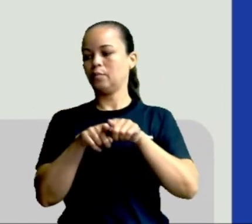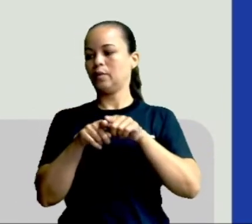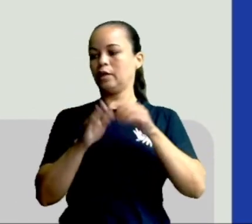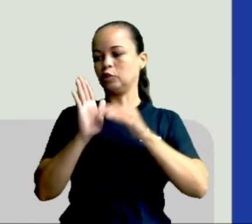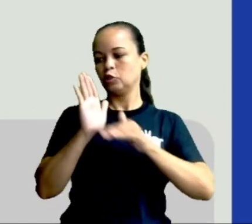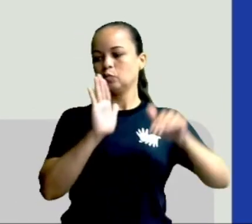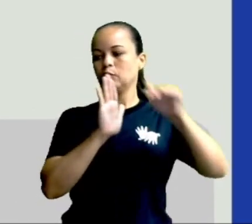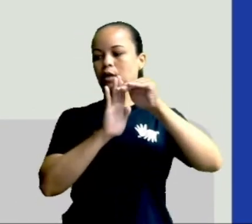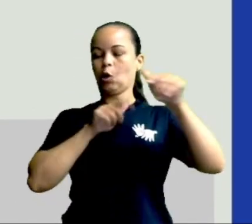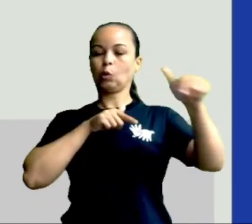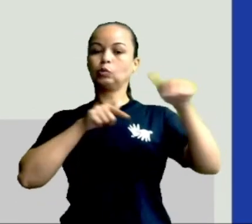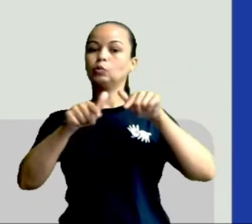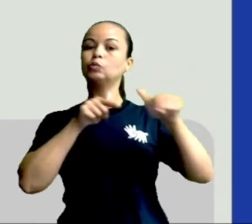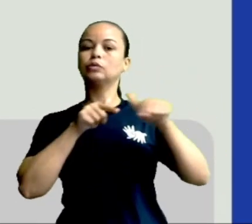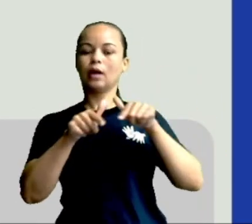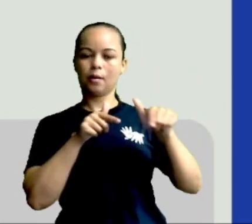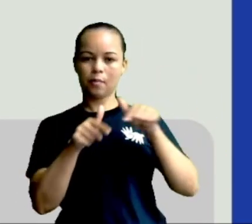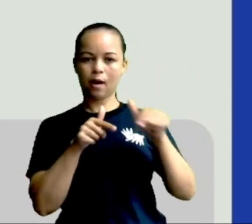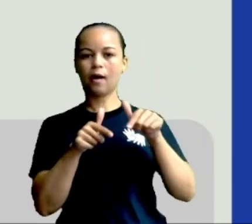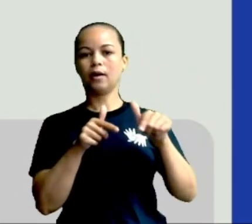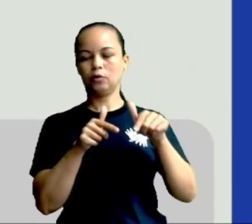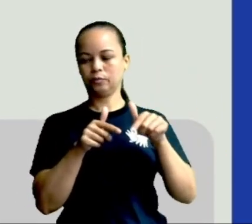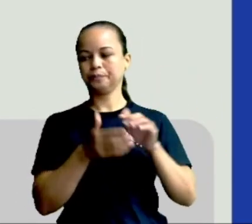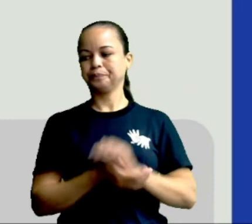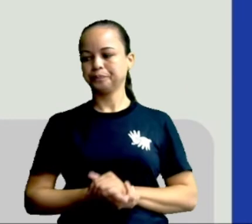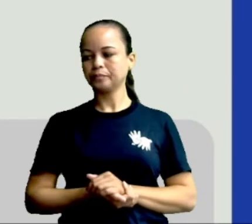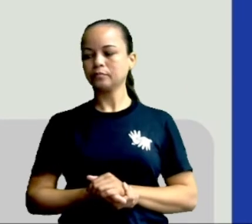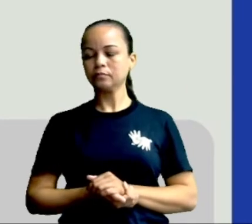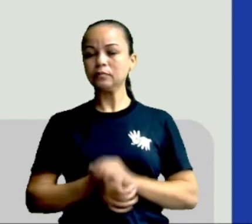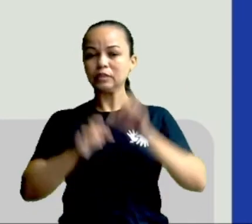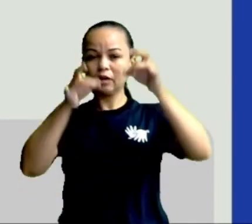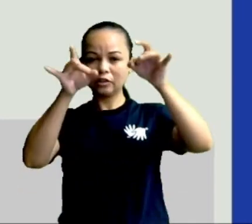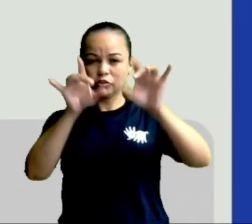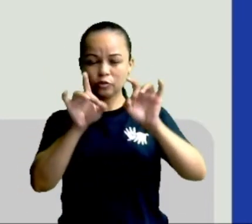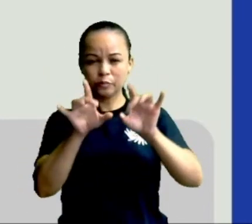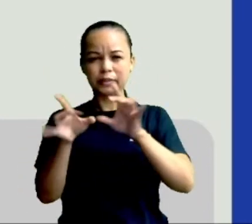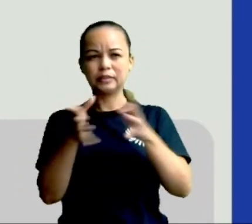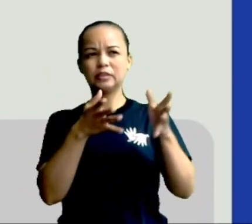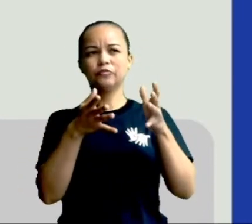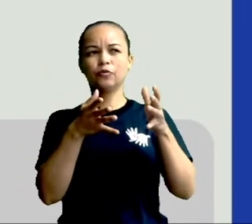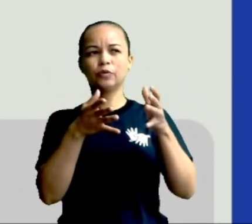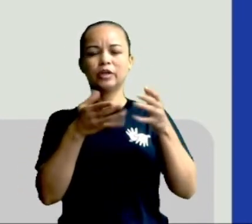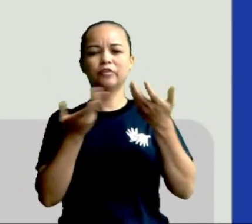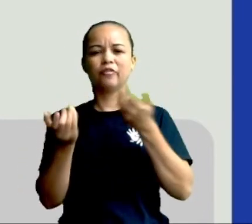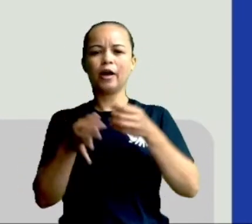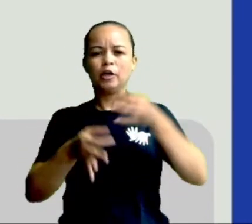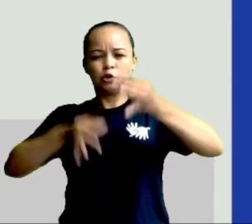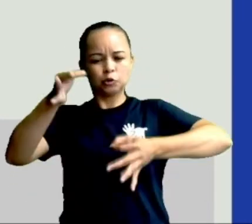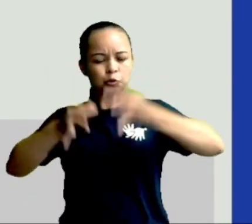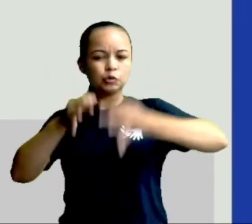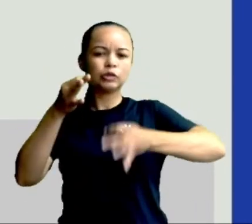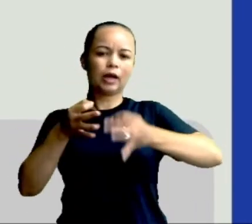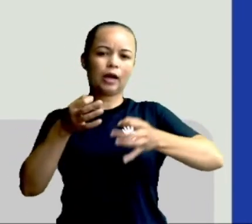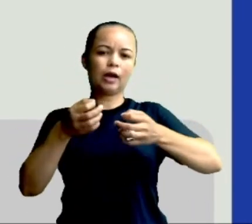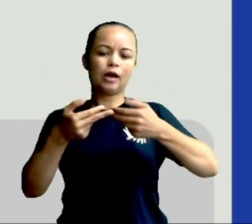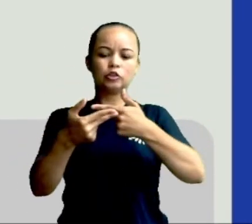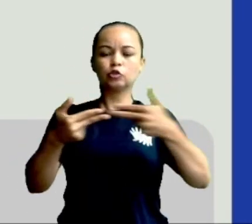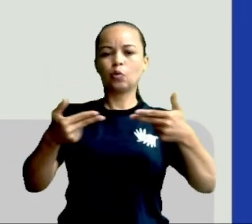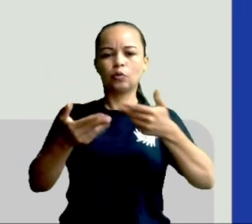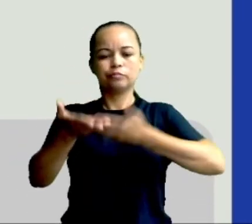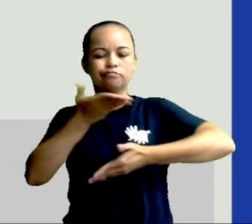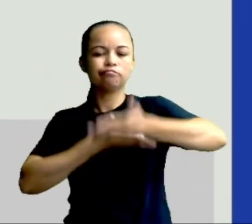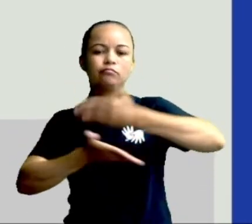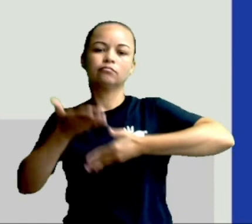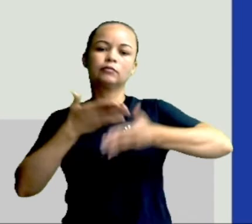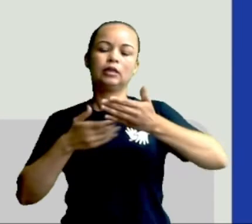específico né Tribunal Superior Eleitoral é que vai julgar os as coisas em relação